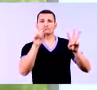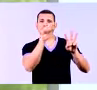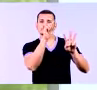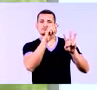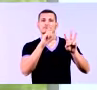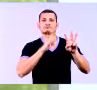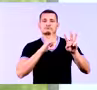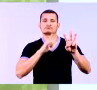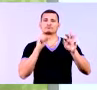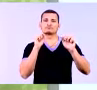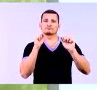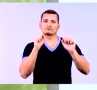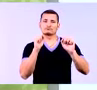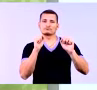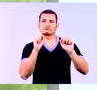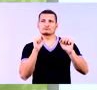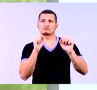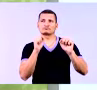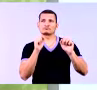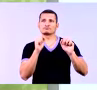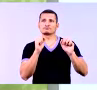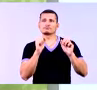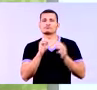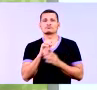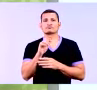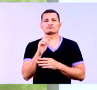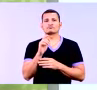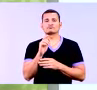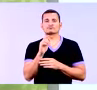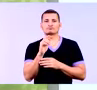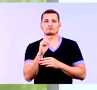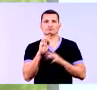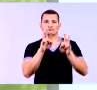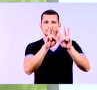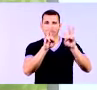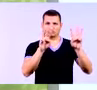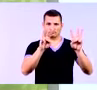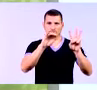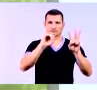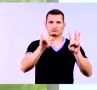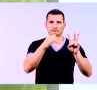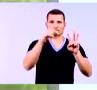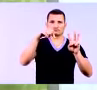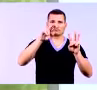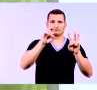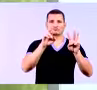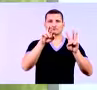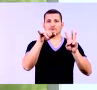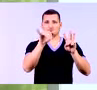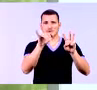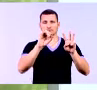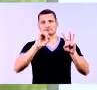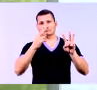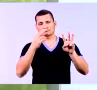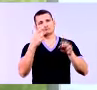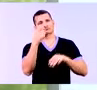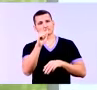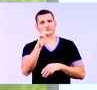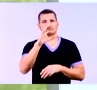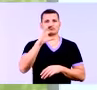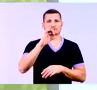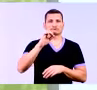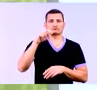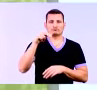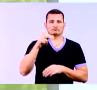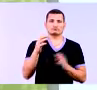link, uma setagem, uma linkagem com o site do jQuery ou de algum outro CDN. Nós vamos